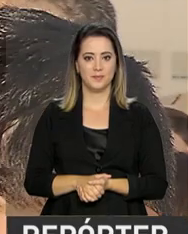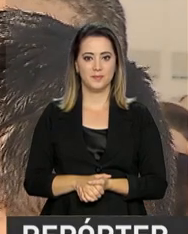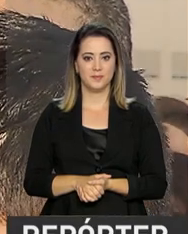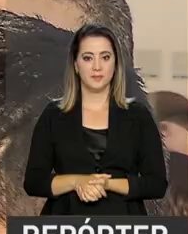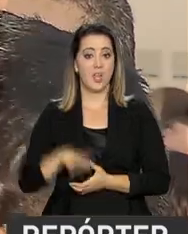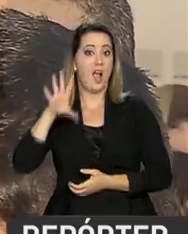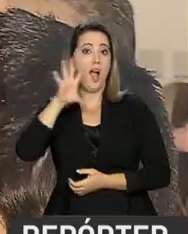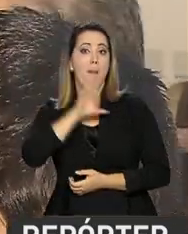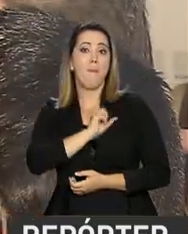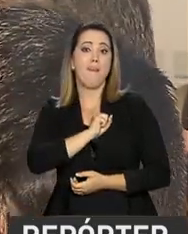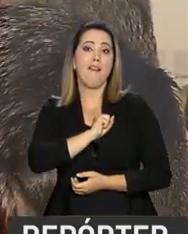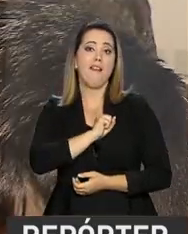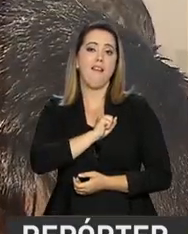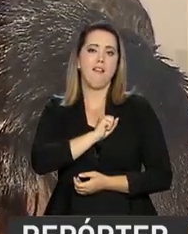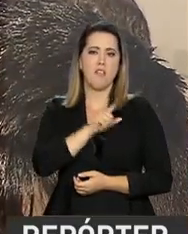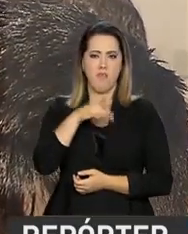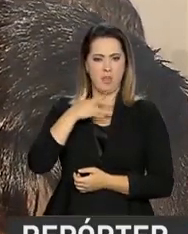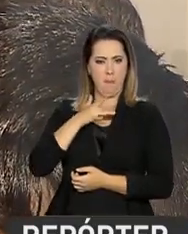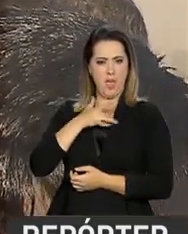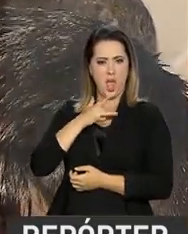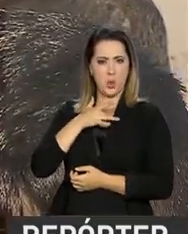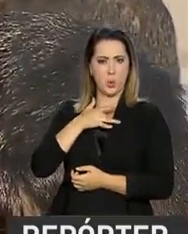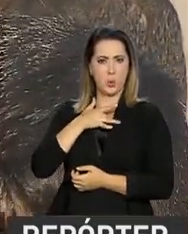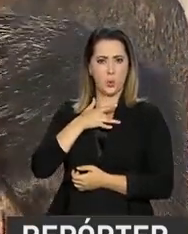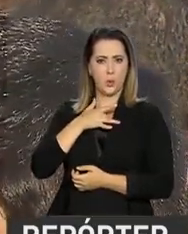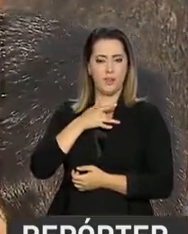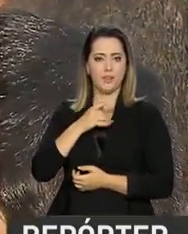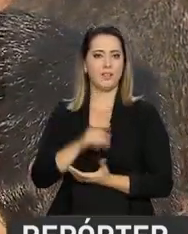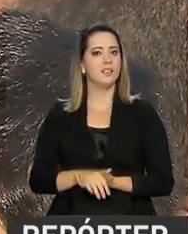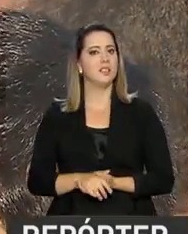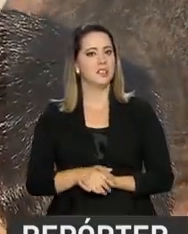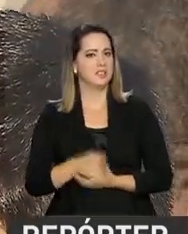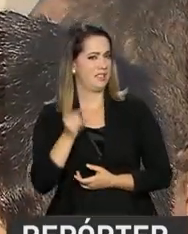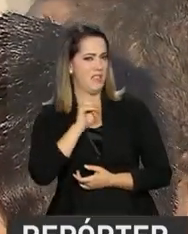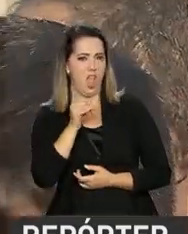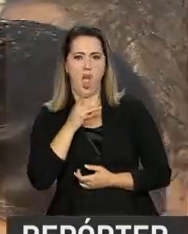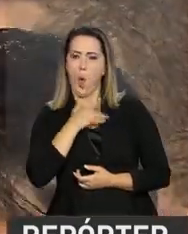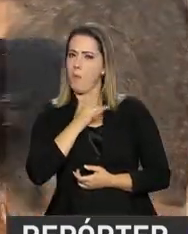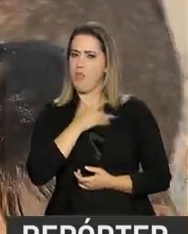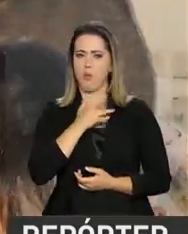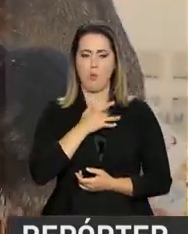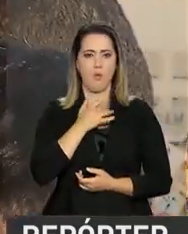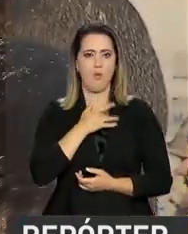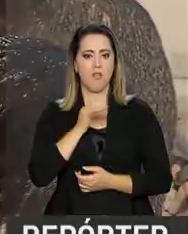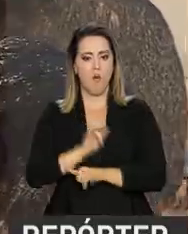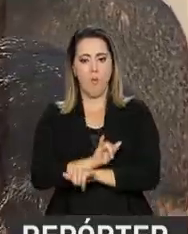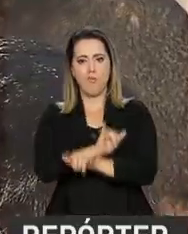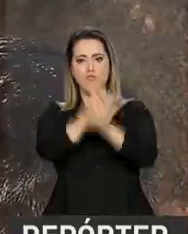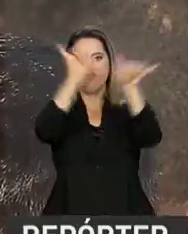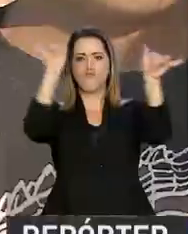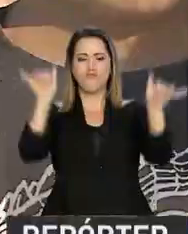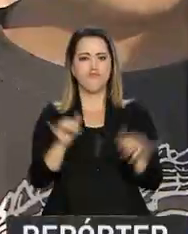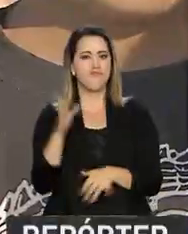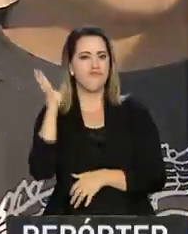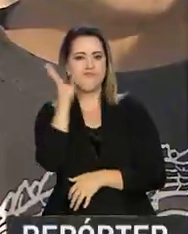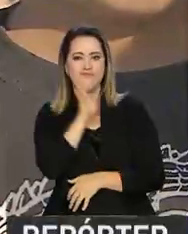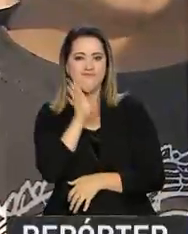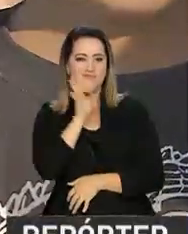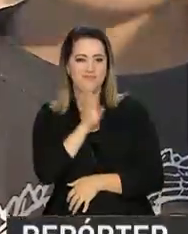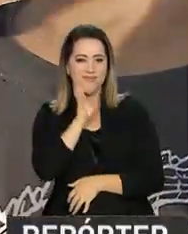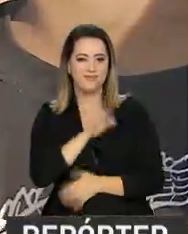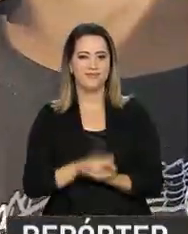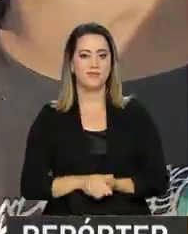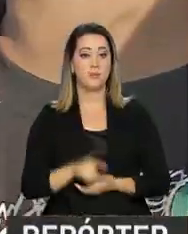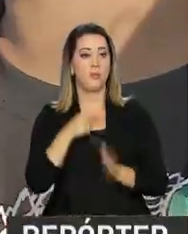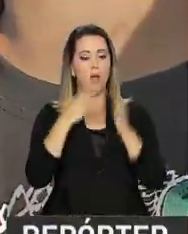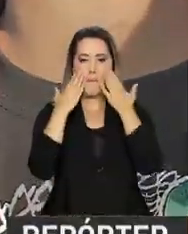Eu adorei. Você ficou com medo, não, dele cair? Fiquei não, ele fez um loop bem legal. As